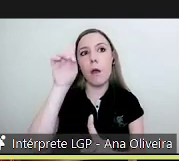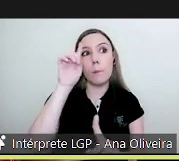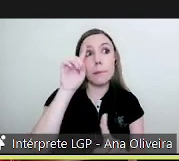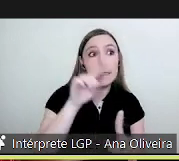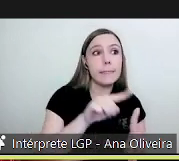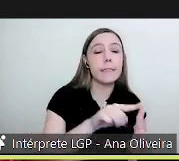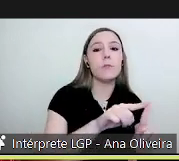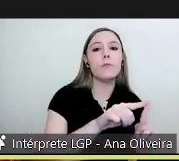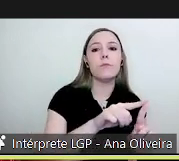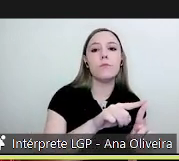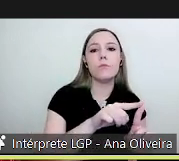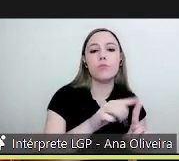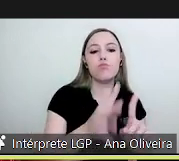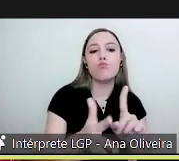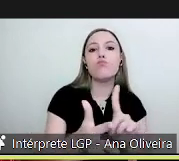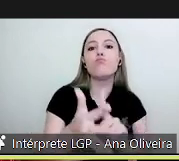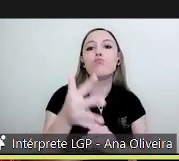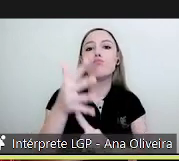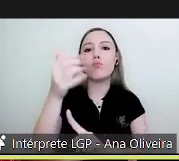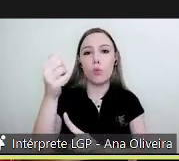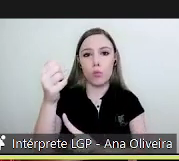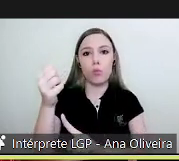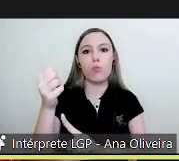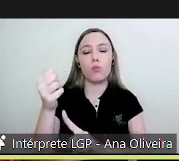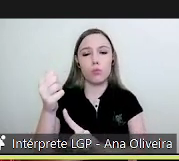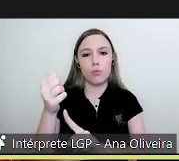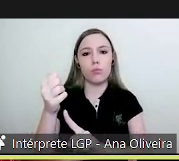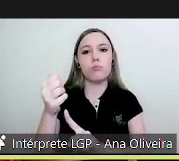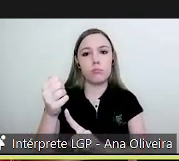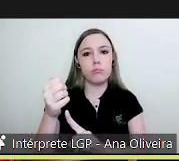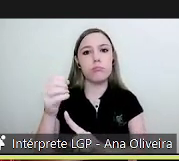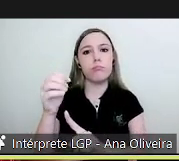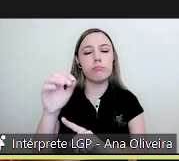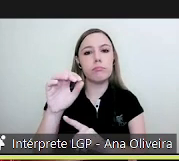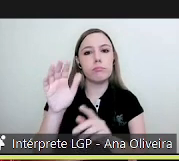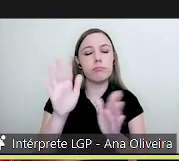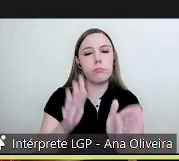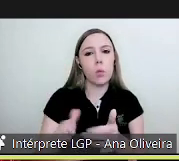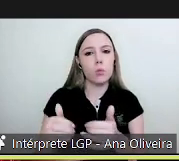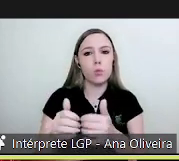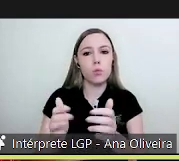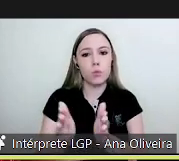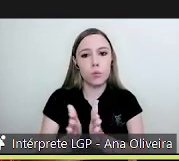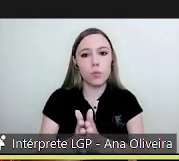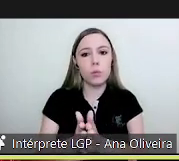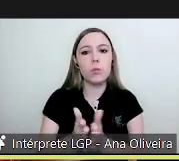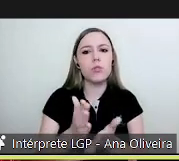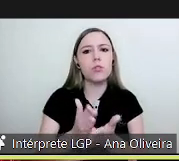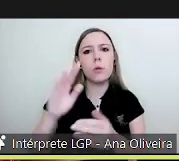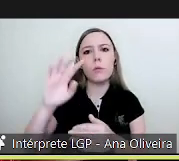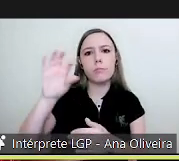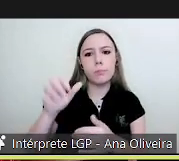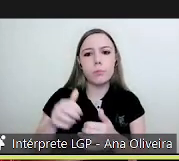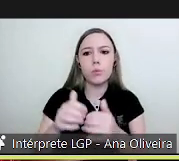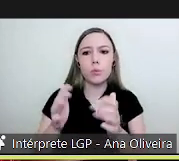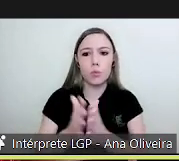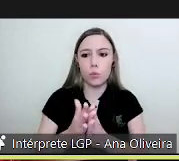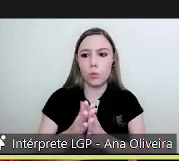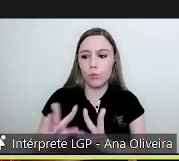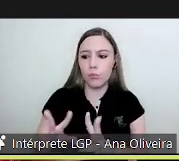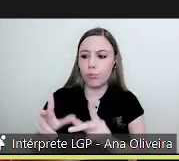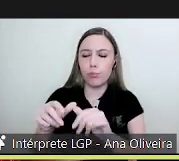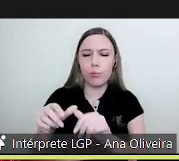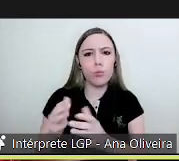objetivos sejam alcançados por todos os Estados, não só inicialmente os em desenvolvimento, mas todos agora,